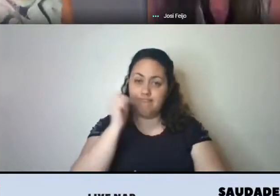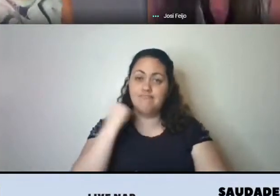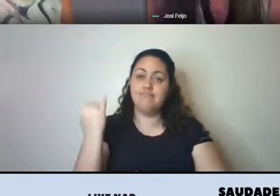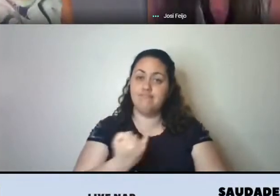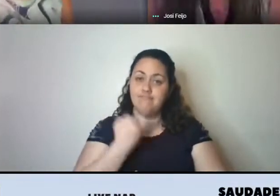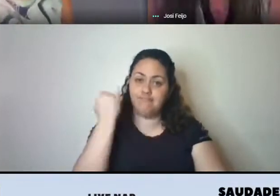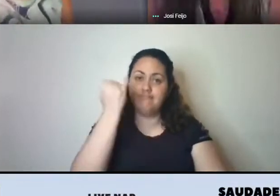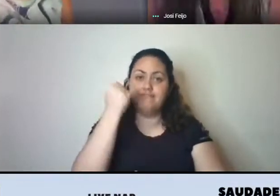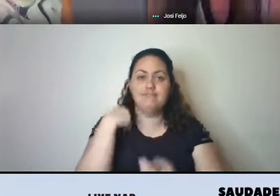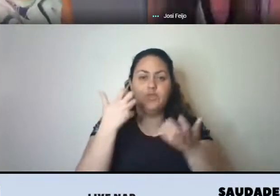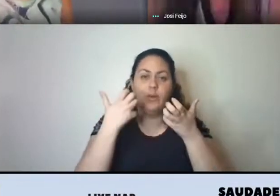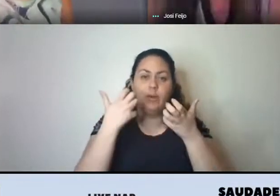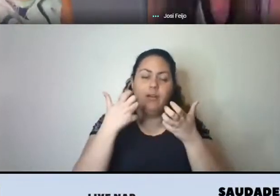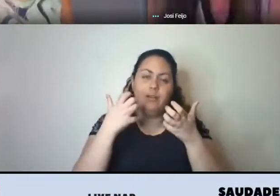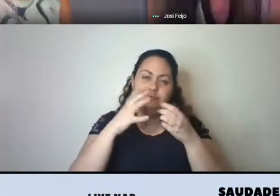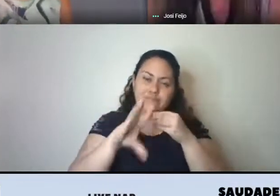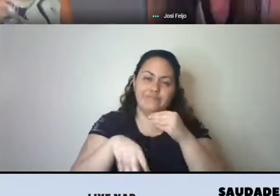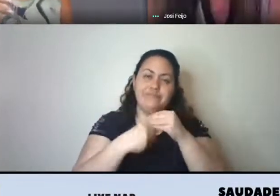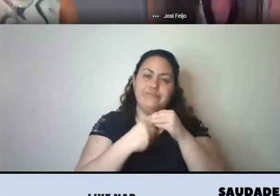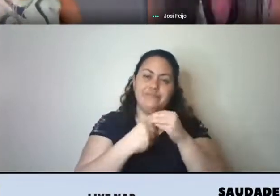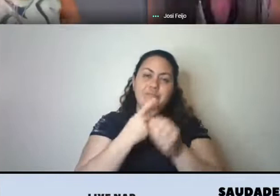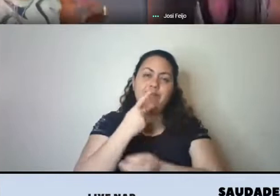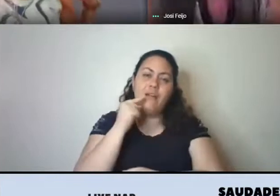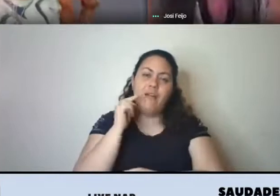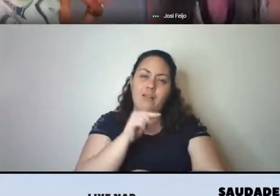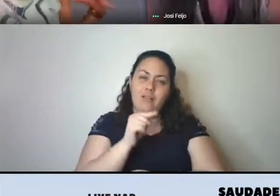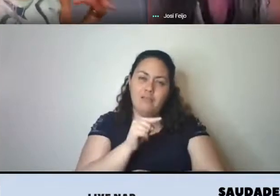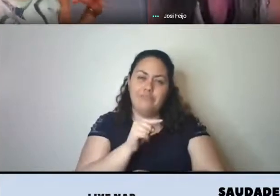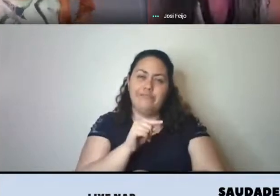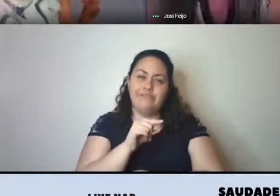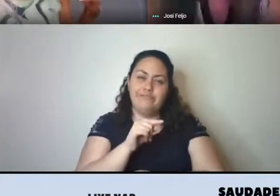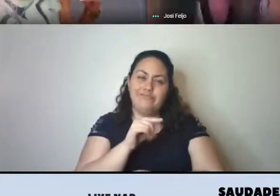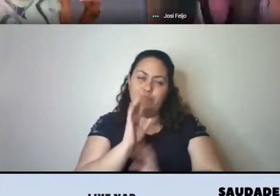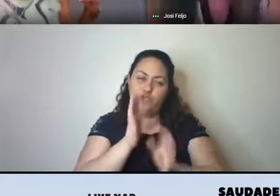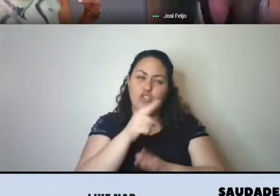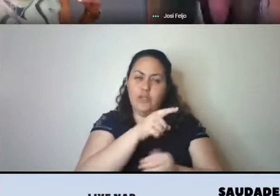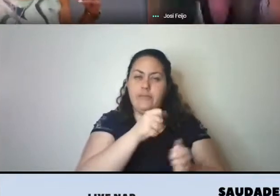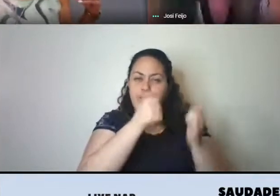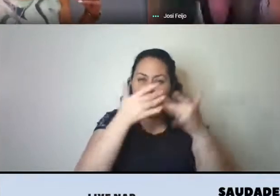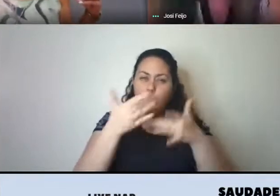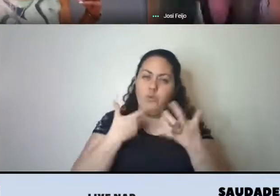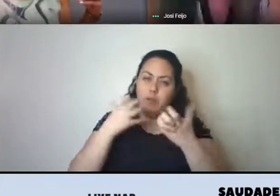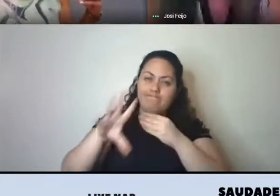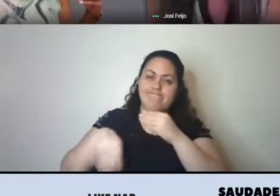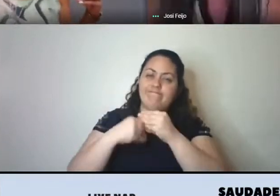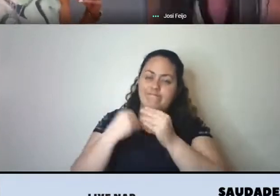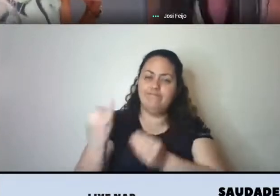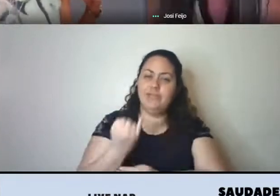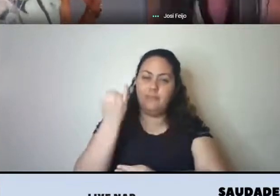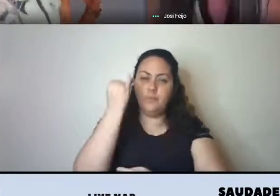retomar uma coisa que tu disse, que eu acho que é fundamental, assim, e até desdobrar um pouquinho mais, que é a ideia de que